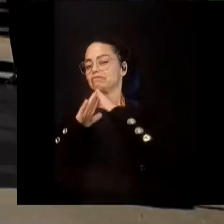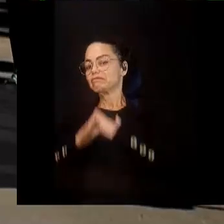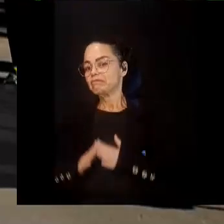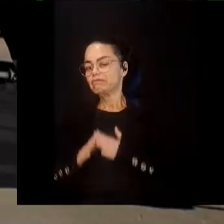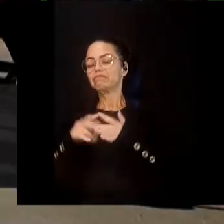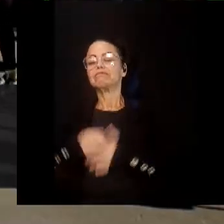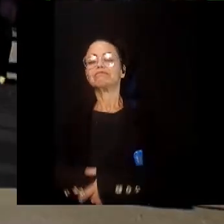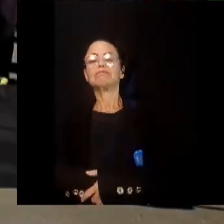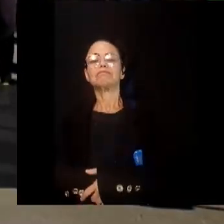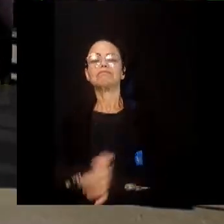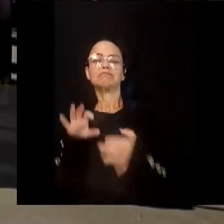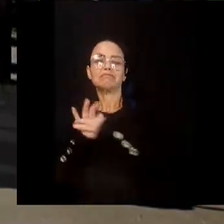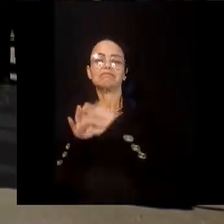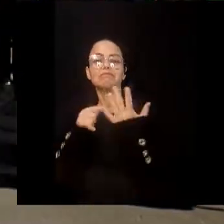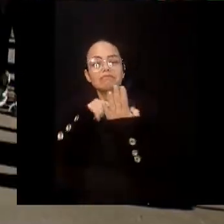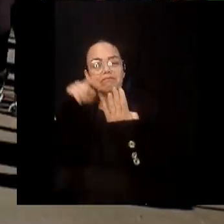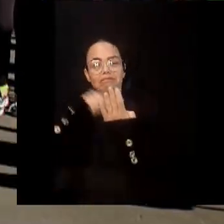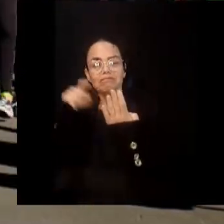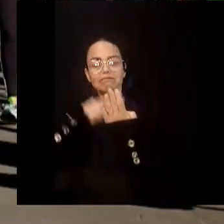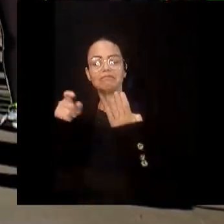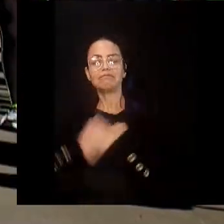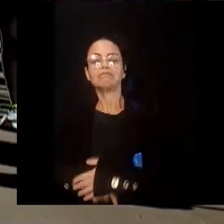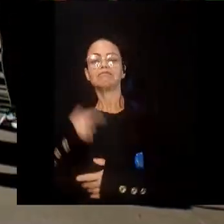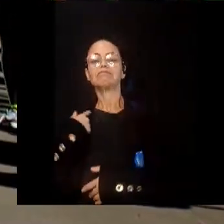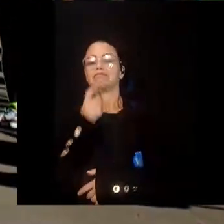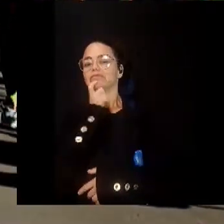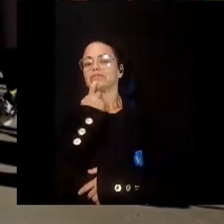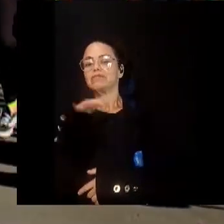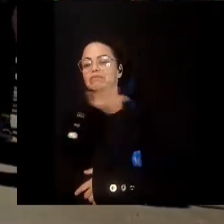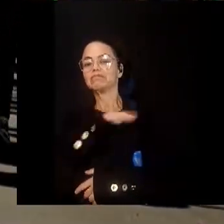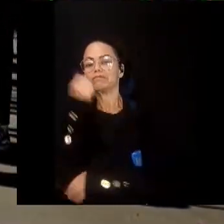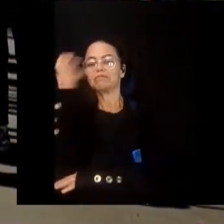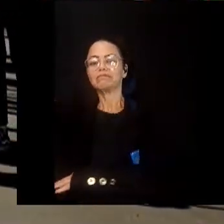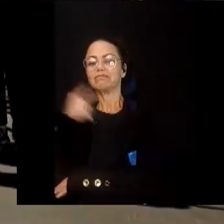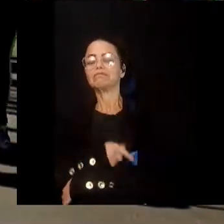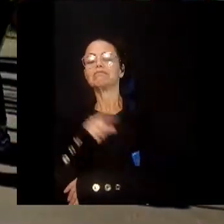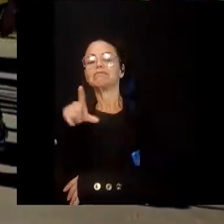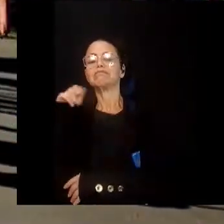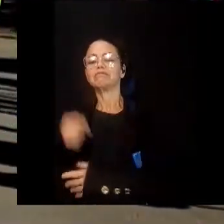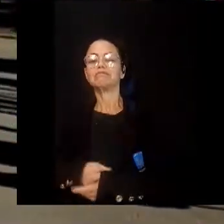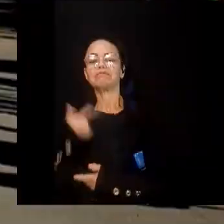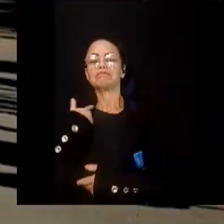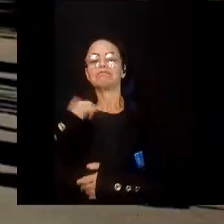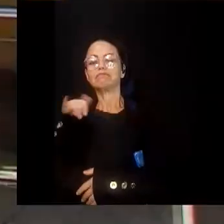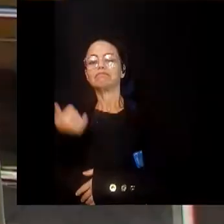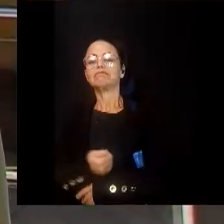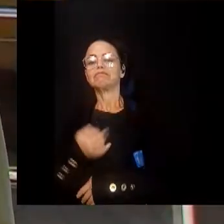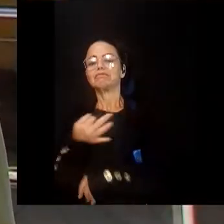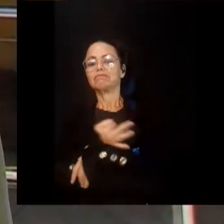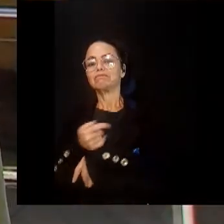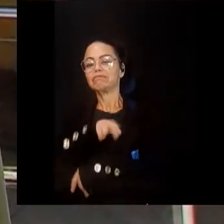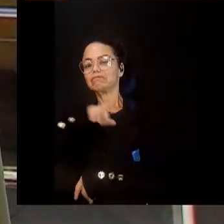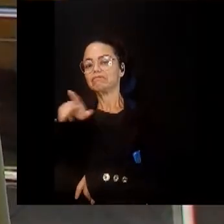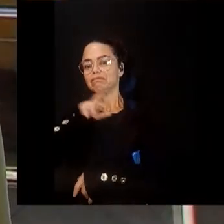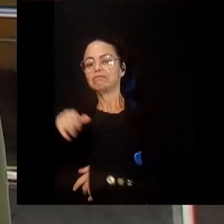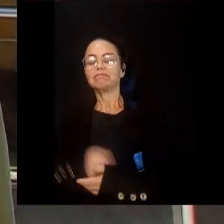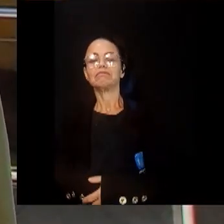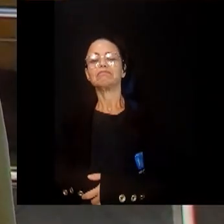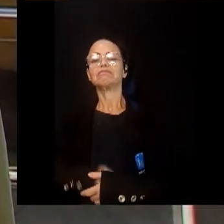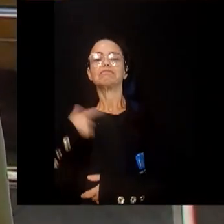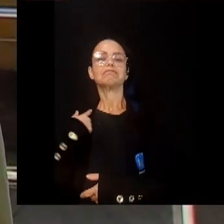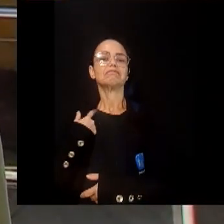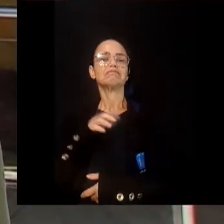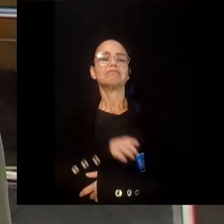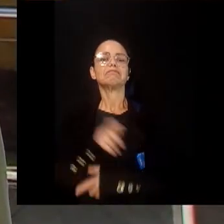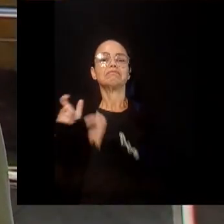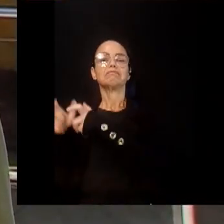às telas, espaços como os de Campinas se tornam uma alternativa para aproveitar as férias de forma diferente. A gente fala que são espaços